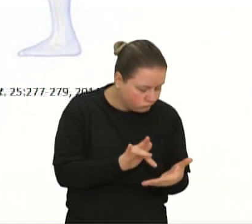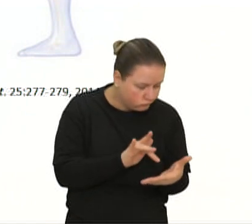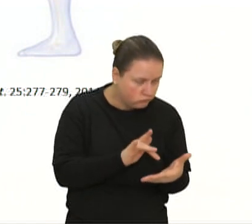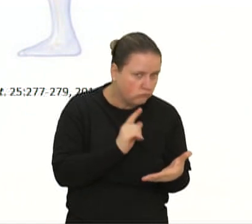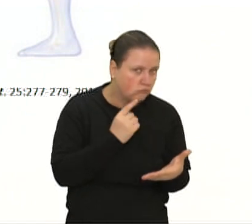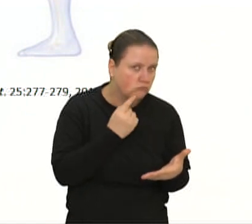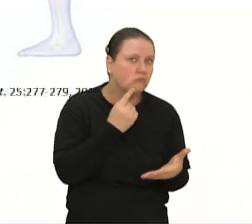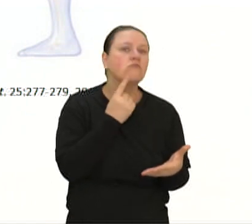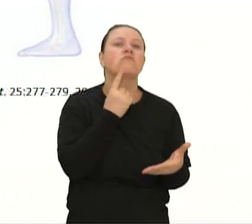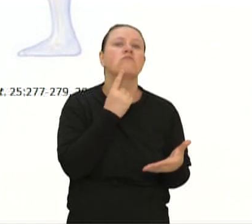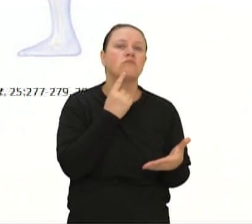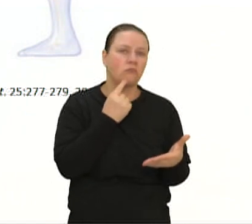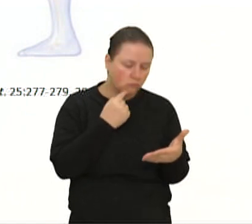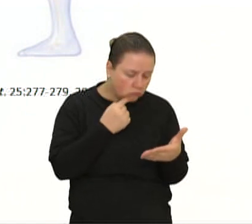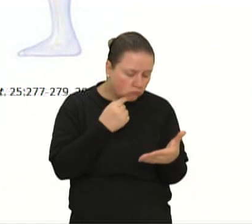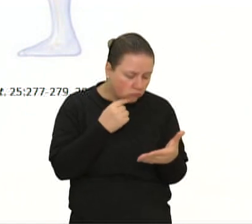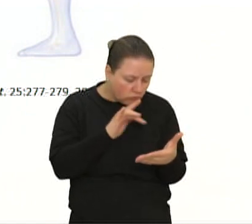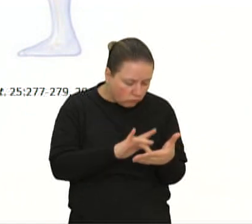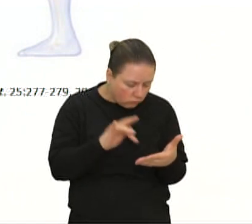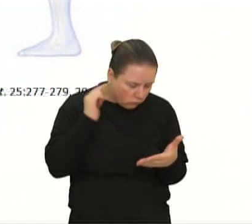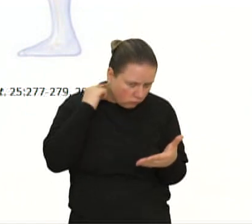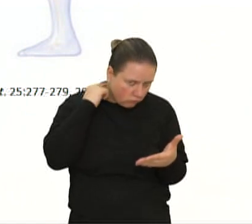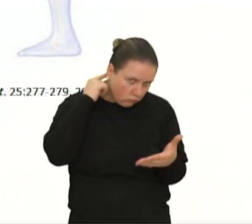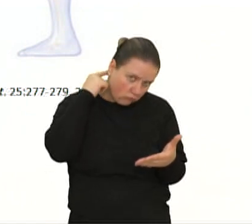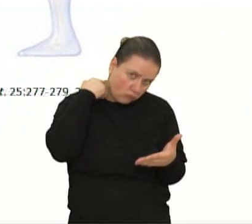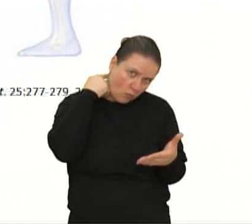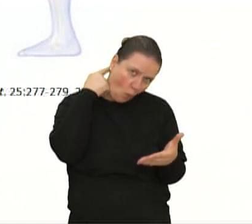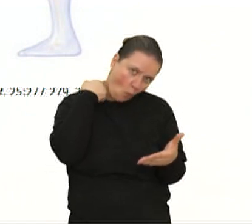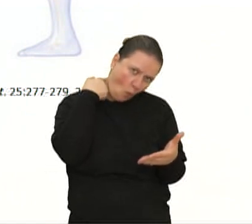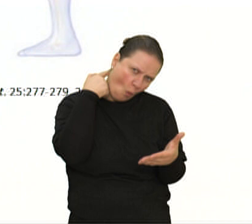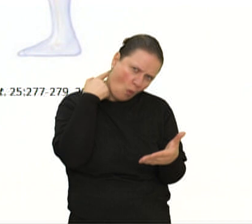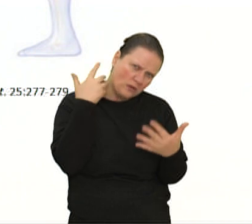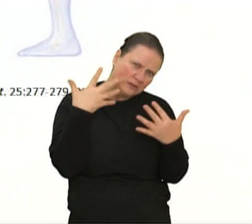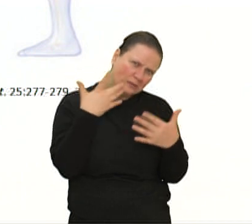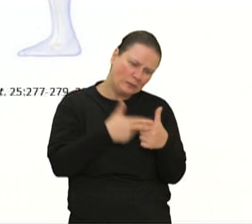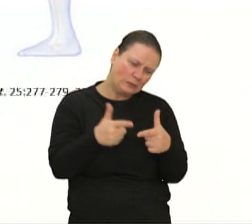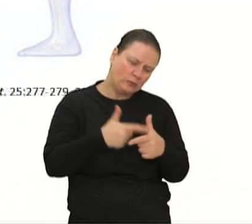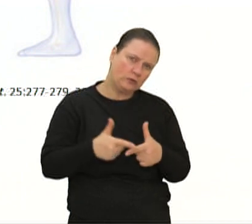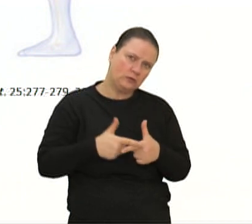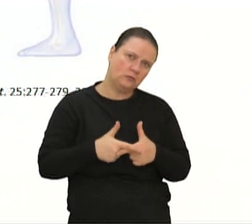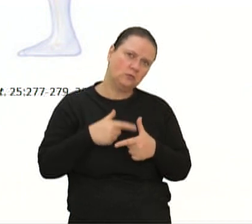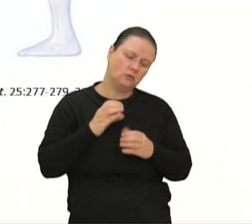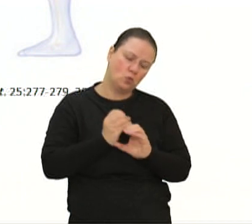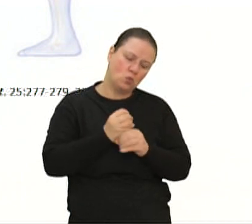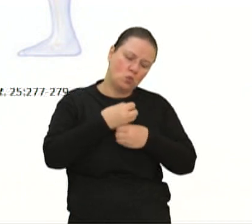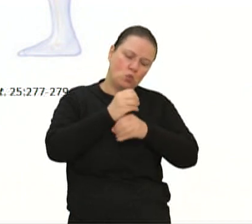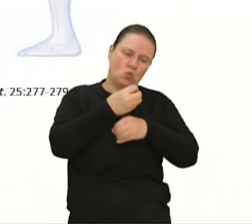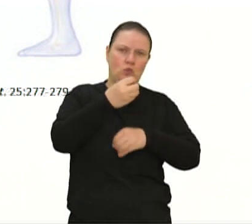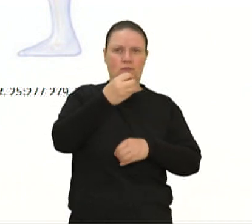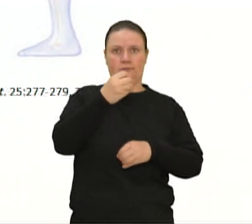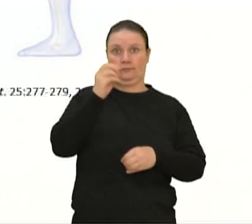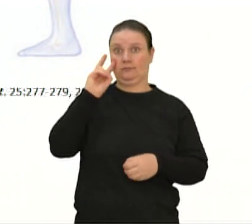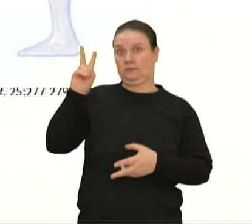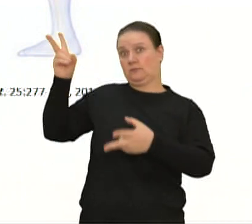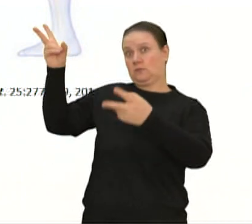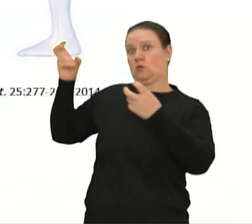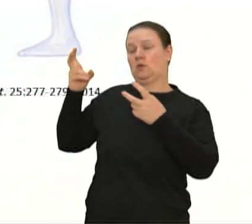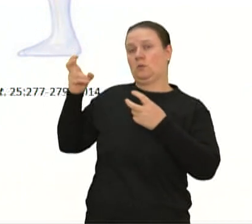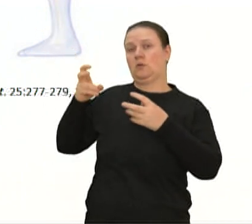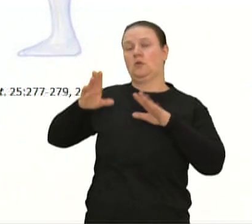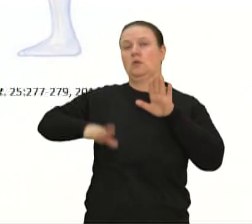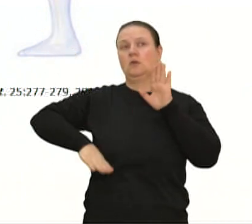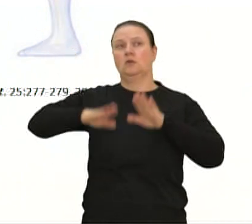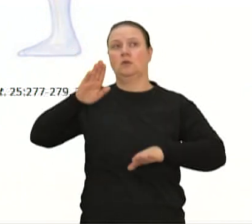cabeça para frente, ele pode gerar complicações na região cervical da coluna. Então, observem que